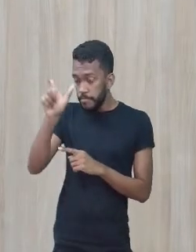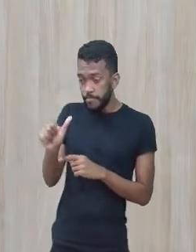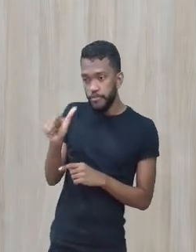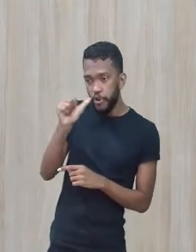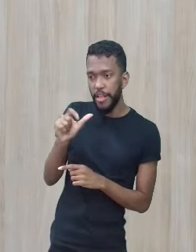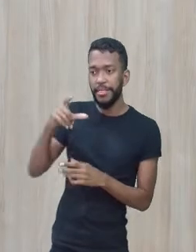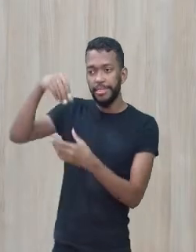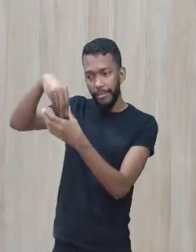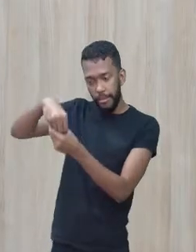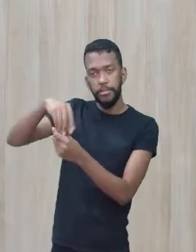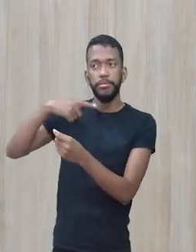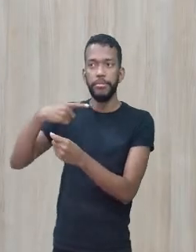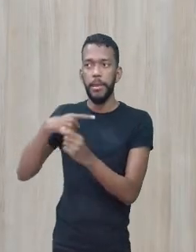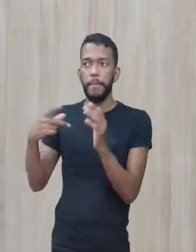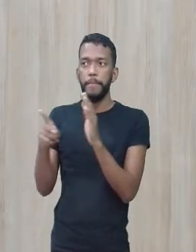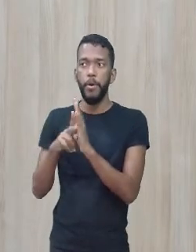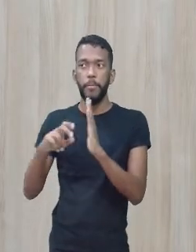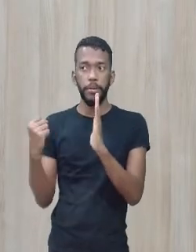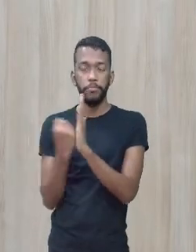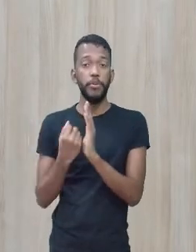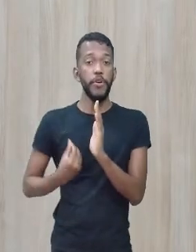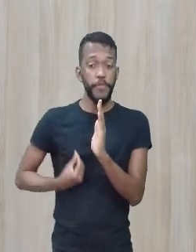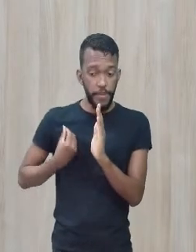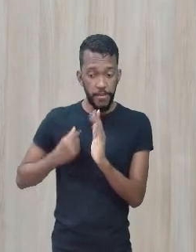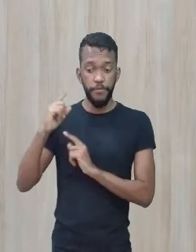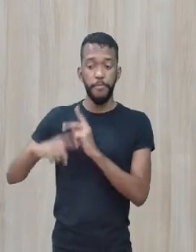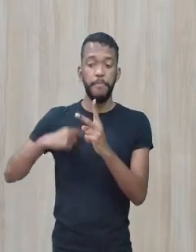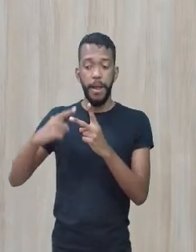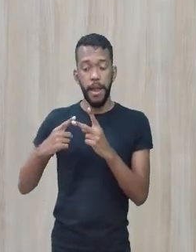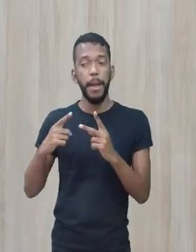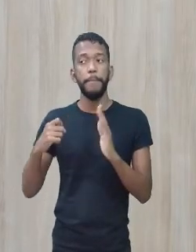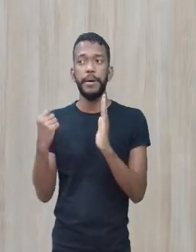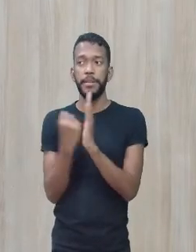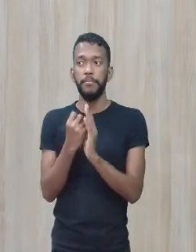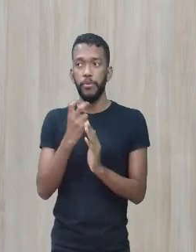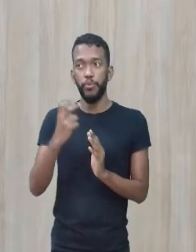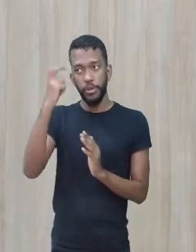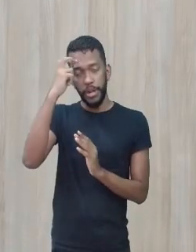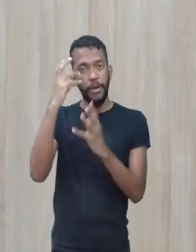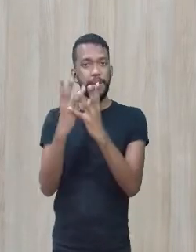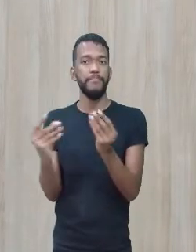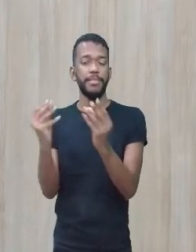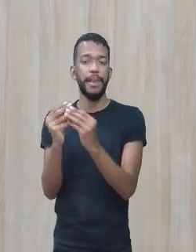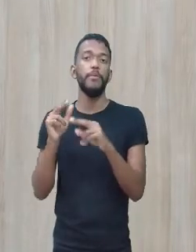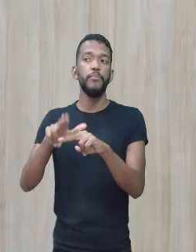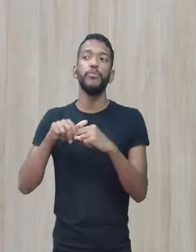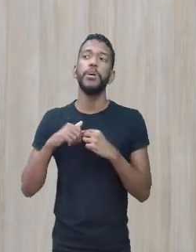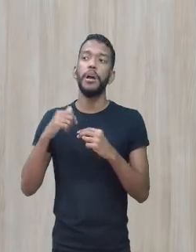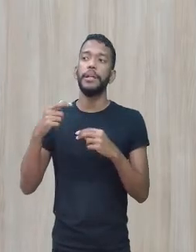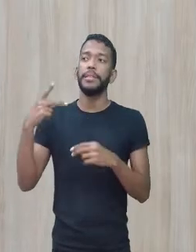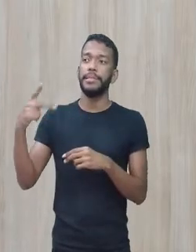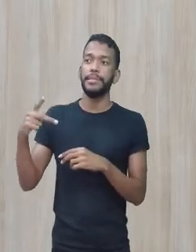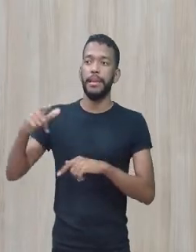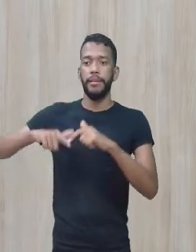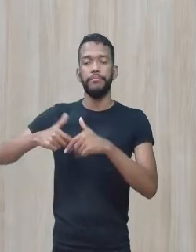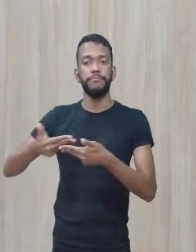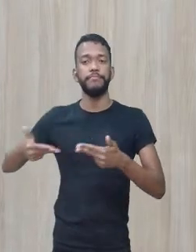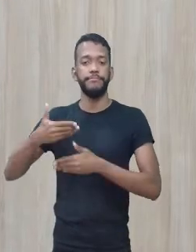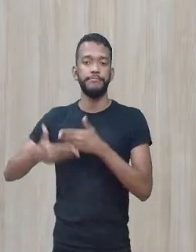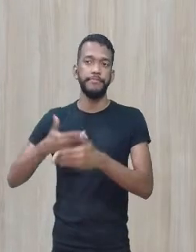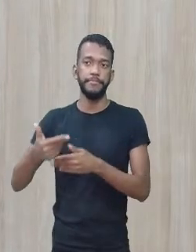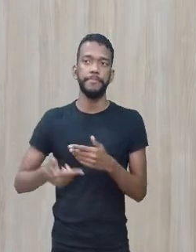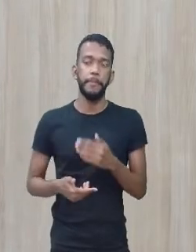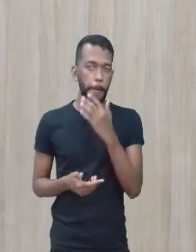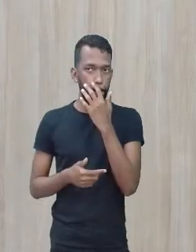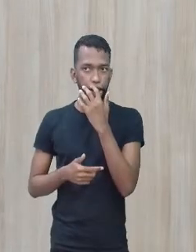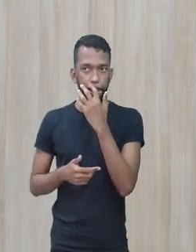a possibilidade de ter ali um patrimônio vivo e um patrimônio cultural e material por conta da obra que ela desenvolve.